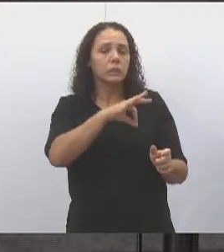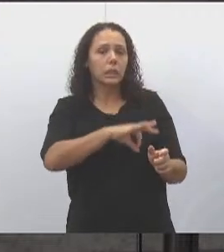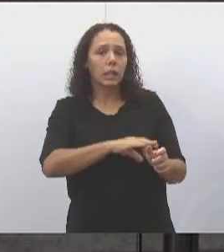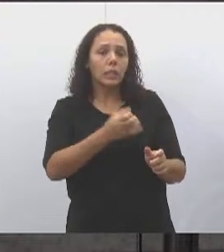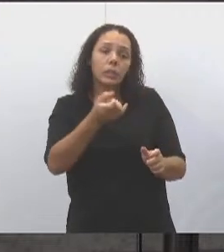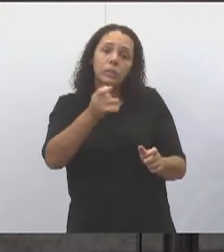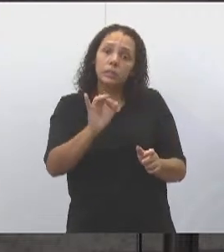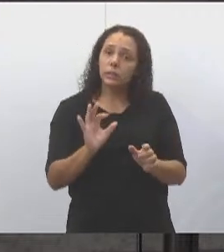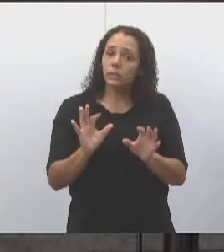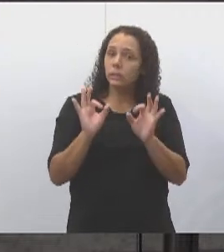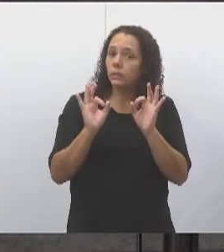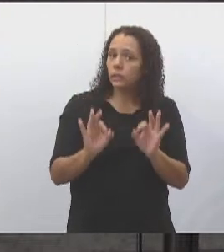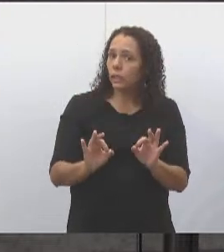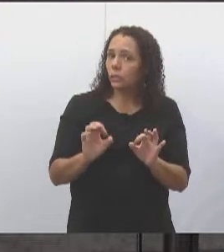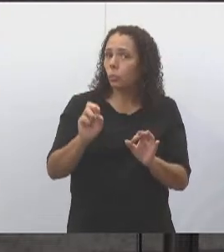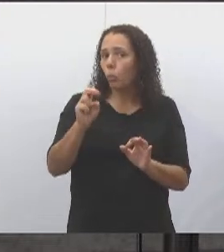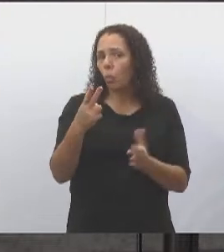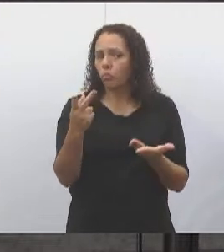está correta ou não.